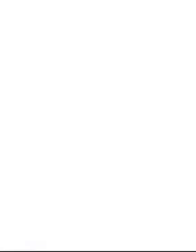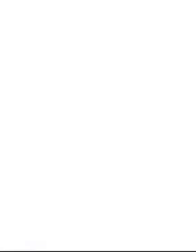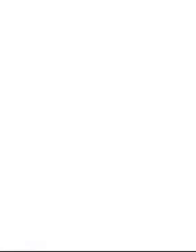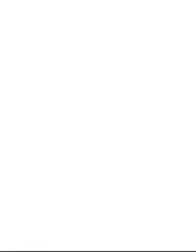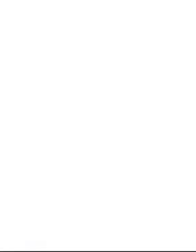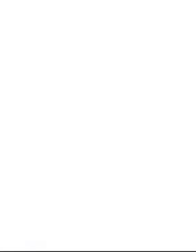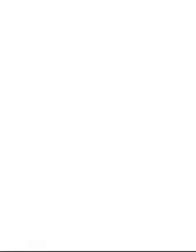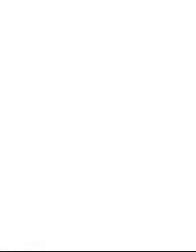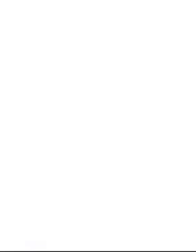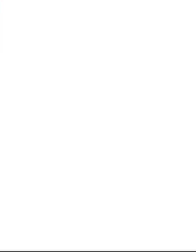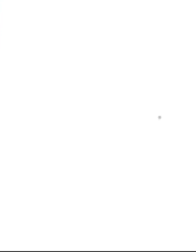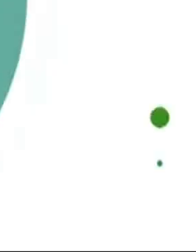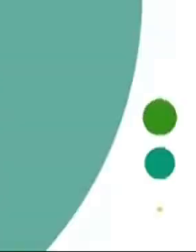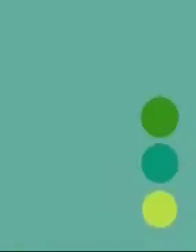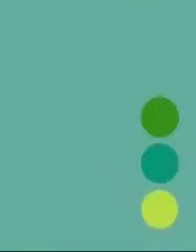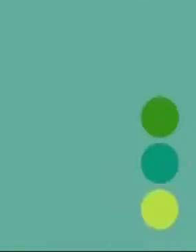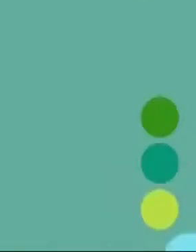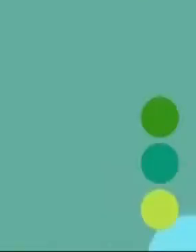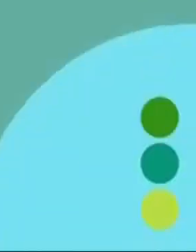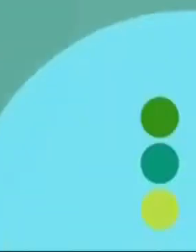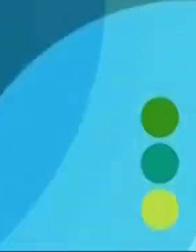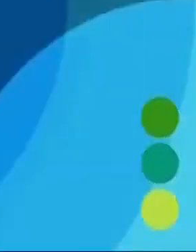E aí